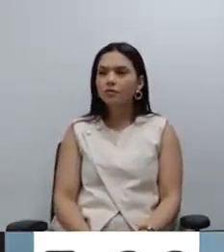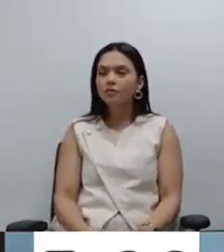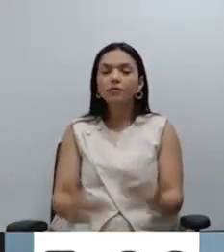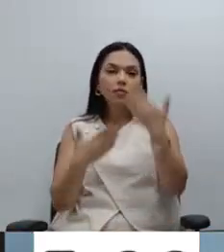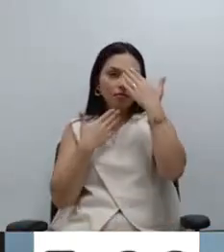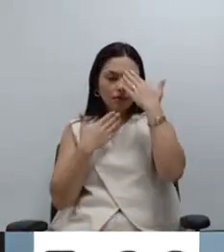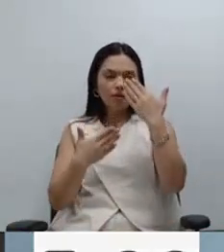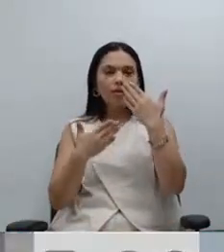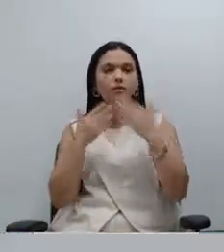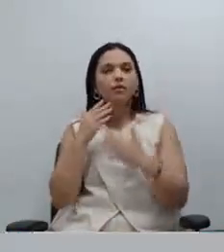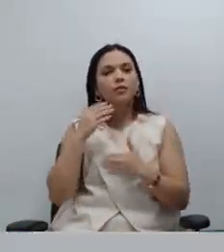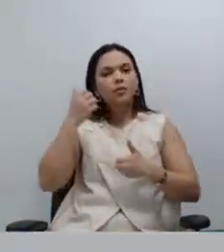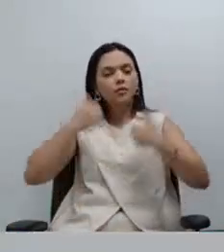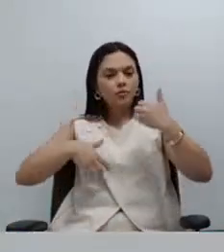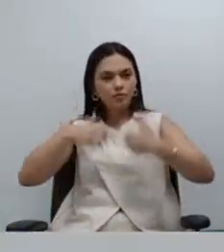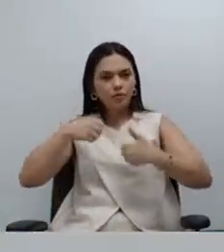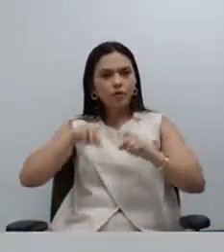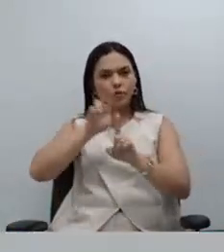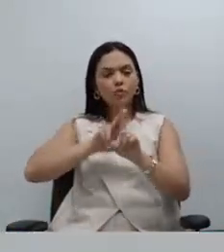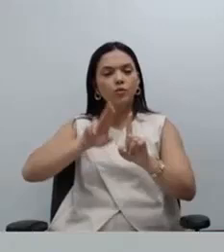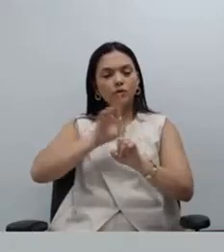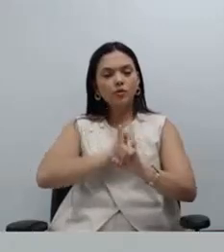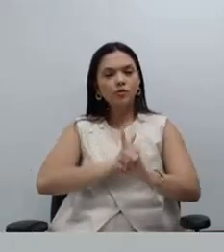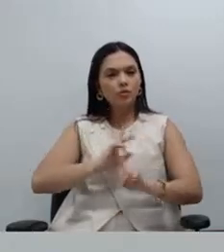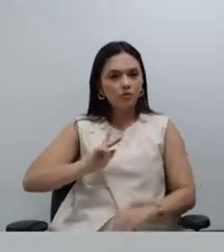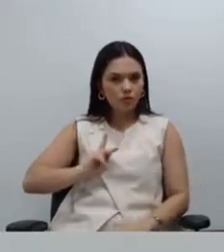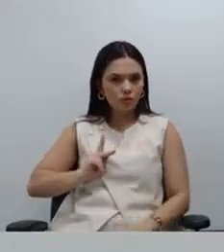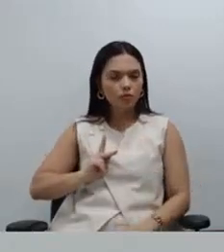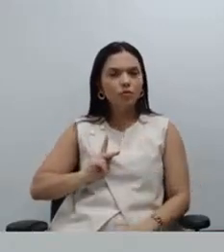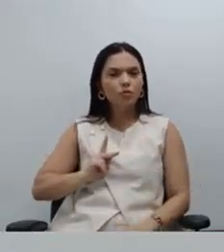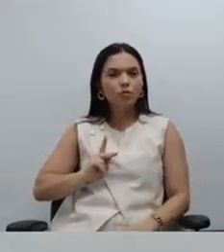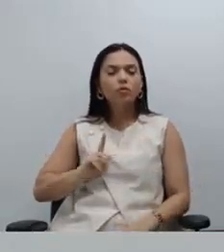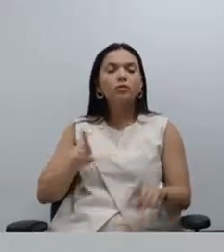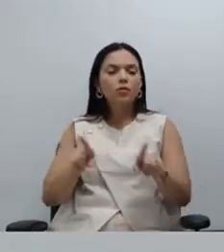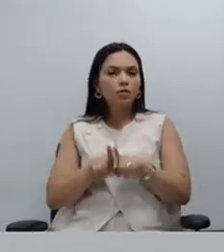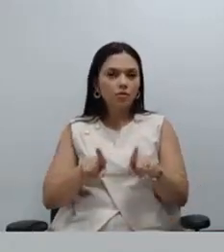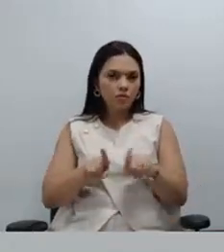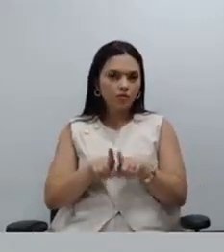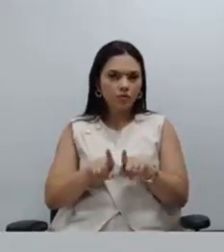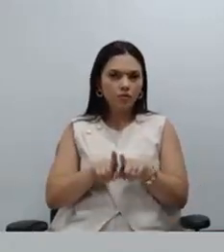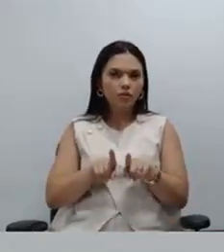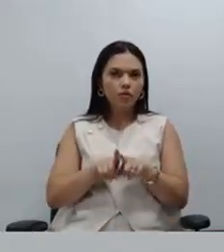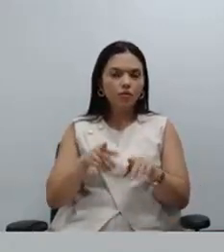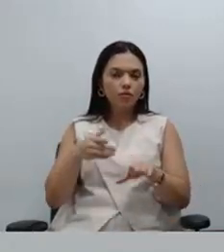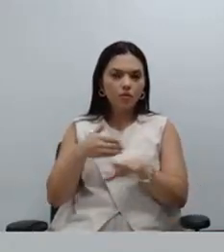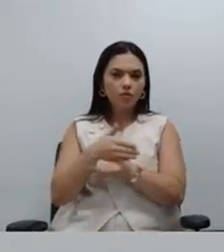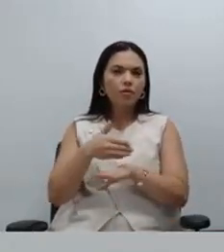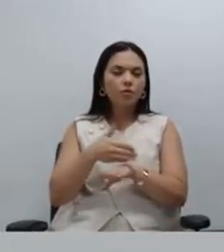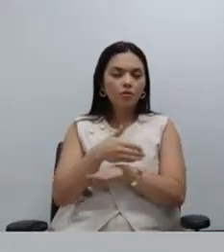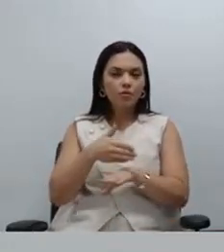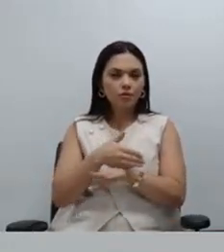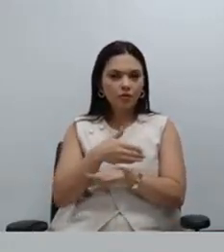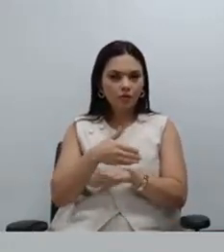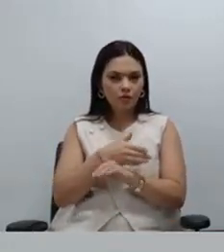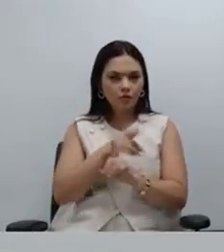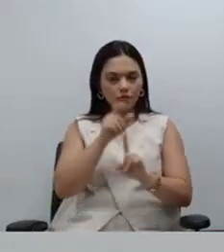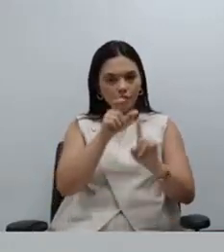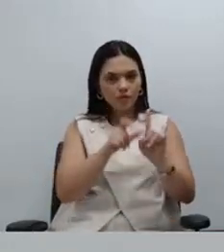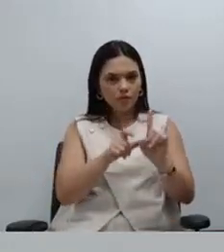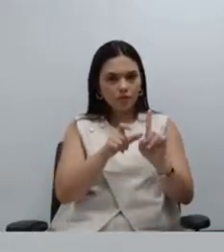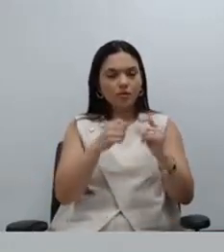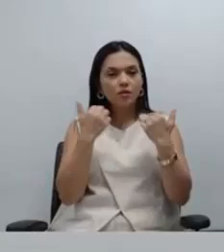Agradeço a manifestação do usuário da Defensoria Pública, fazendo aqui a ressalva também que, em razão da participação do usuário na